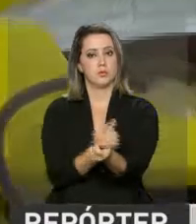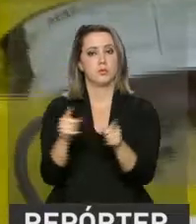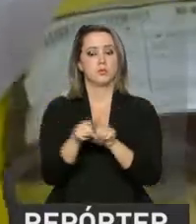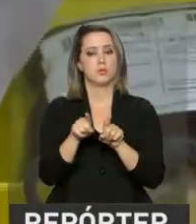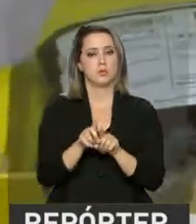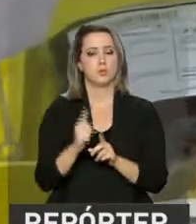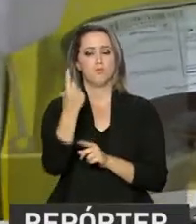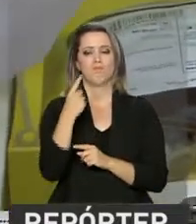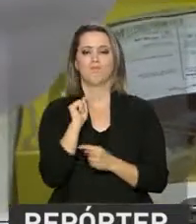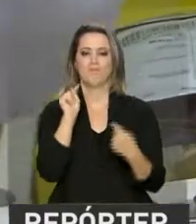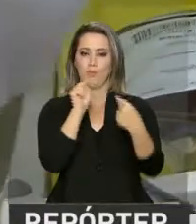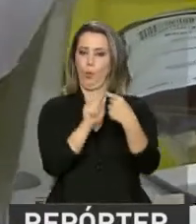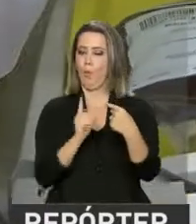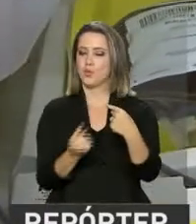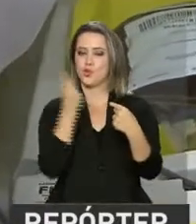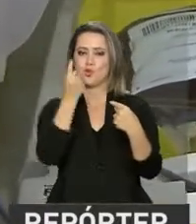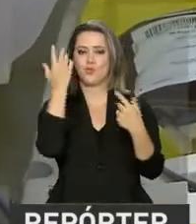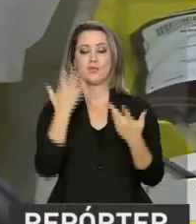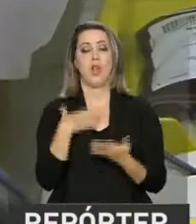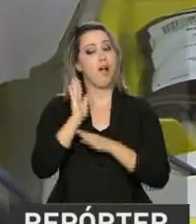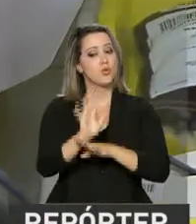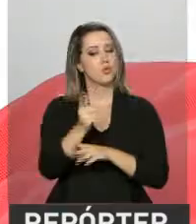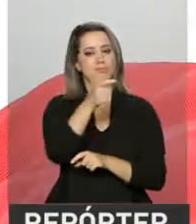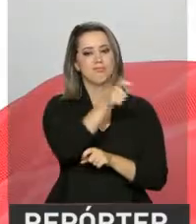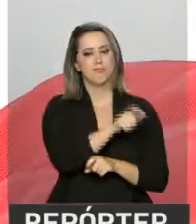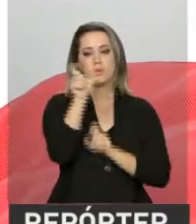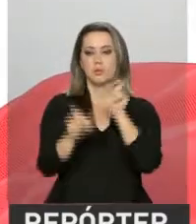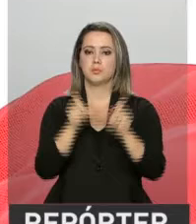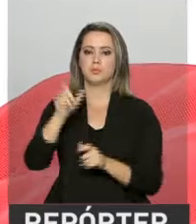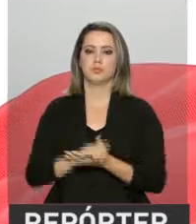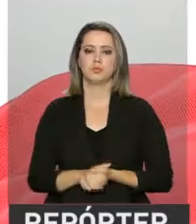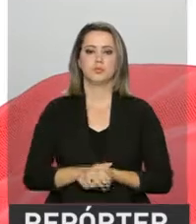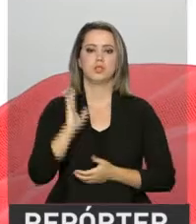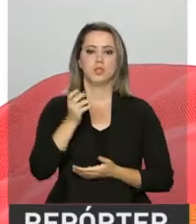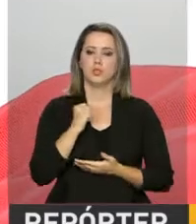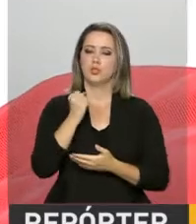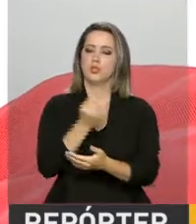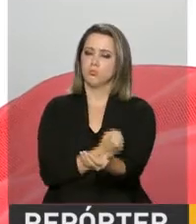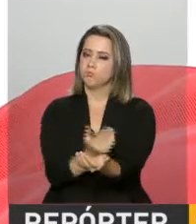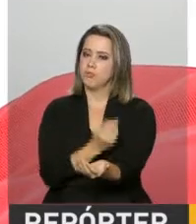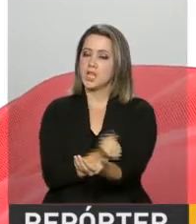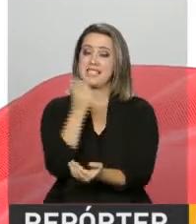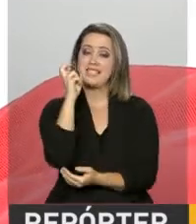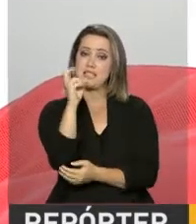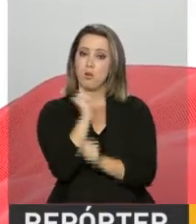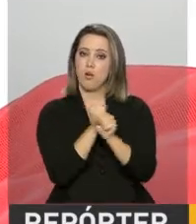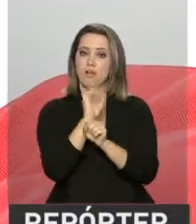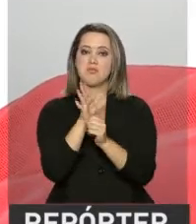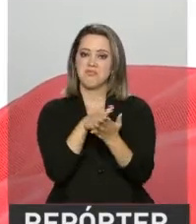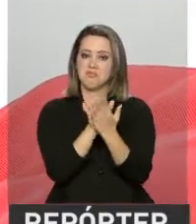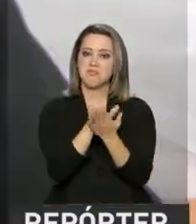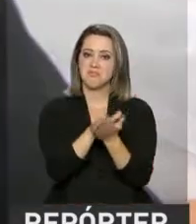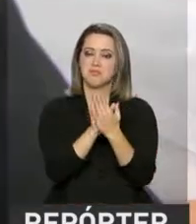têm em comum um objetivo ajudar o próximo já dos ranka cinco anos eu acho importante pensar só nos vídeos sempre